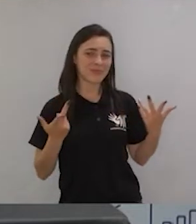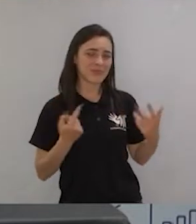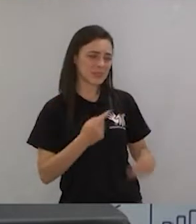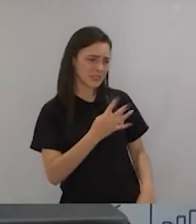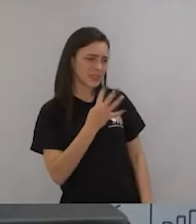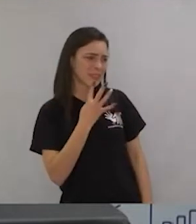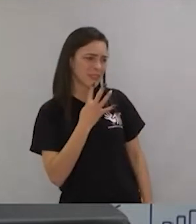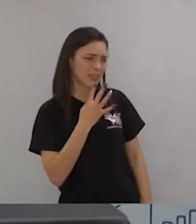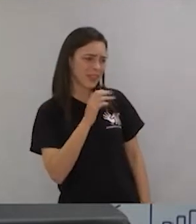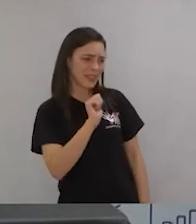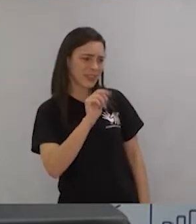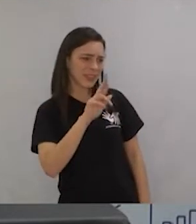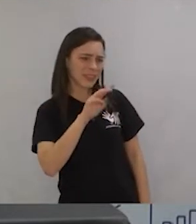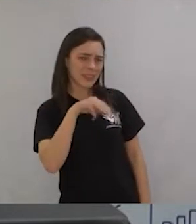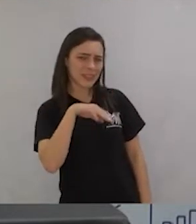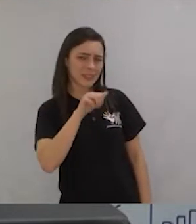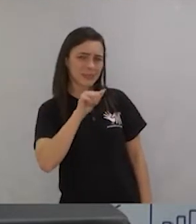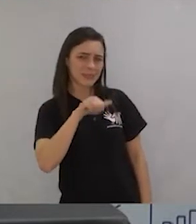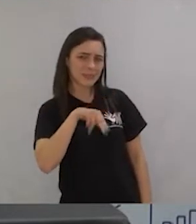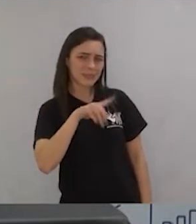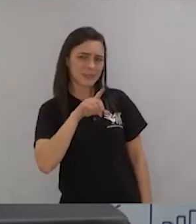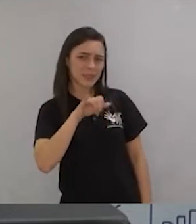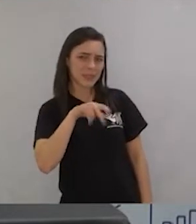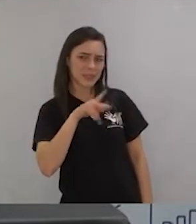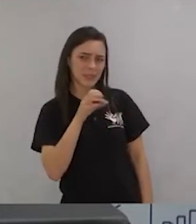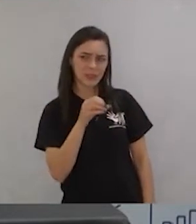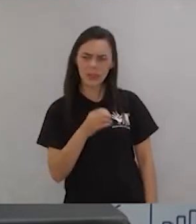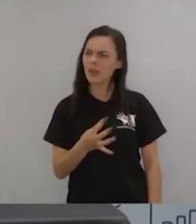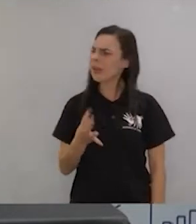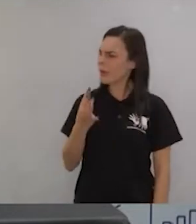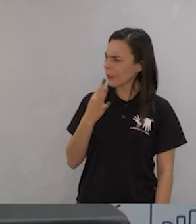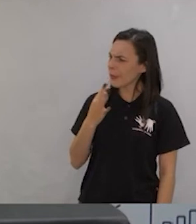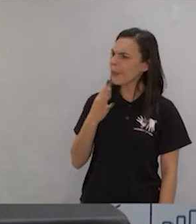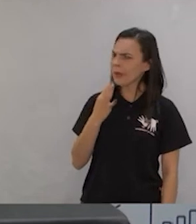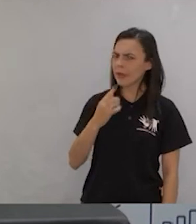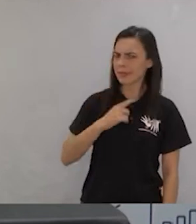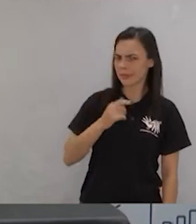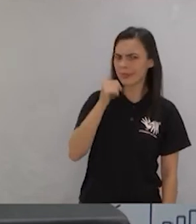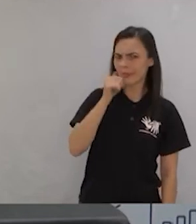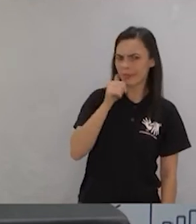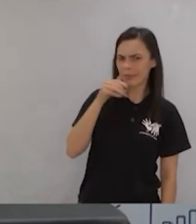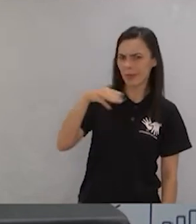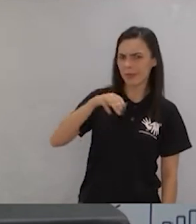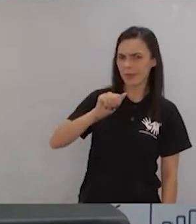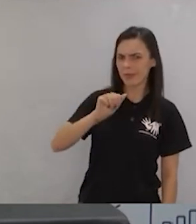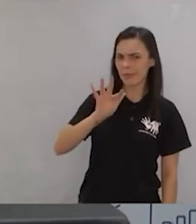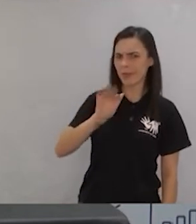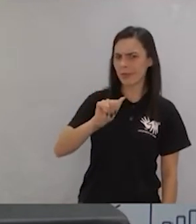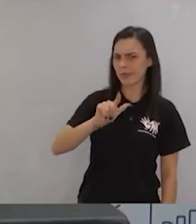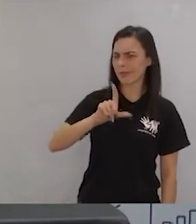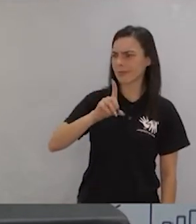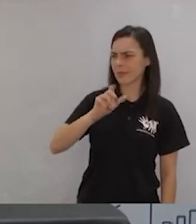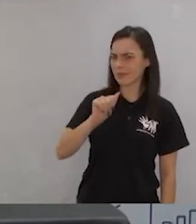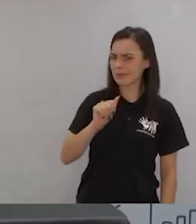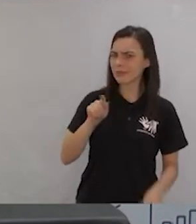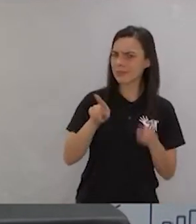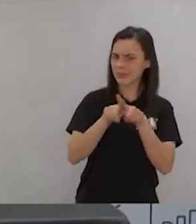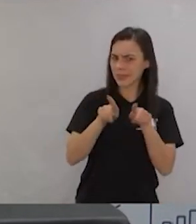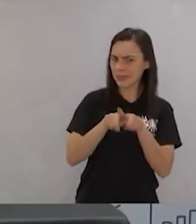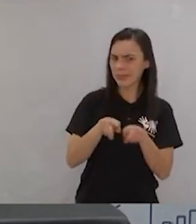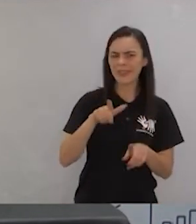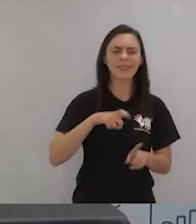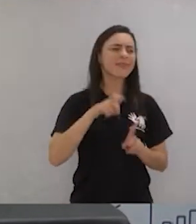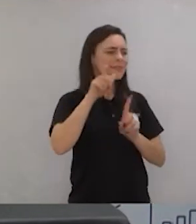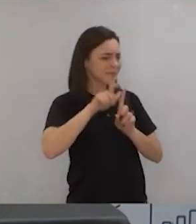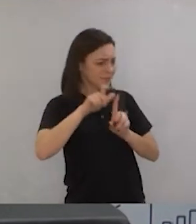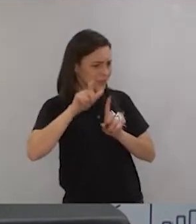eu preciso... Você conhece o Armandinho? Conheço, não é da Mafalda também? É, eles são personagens